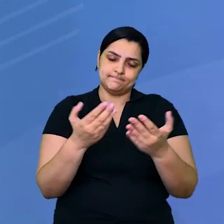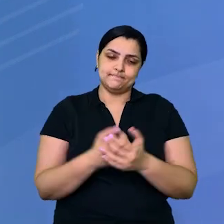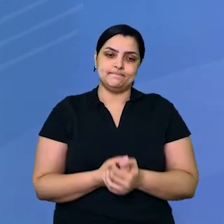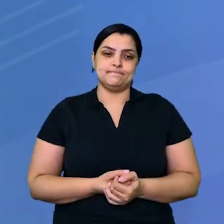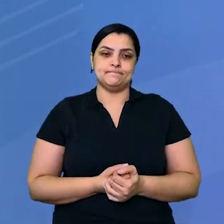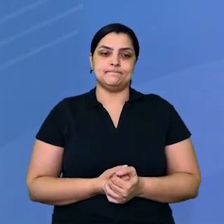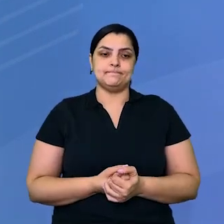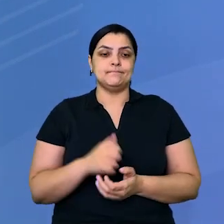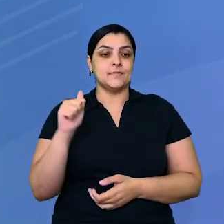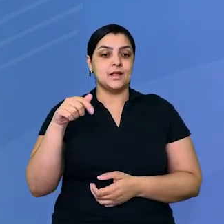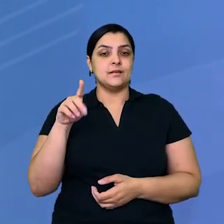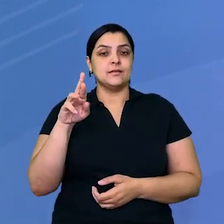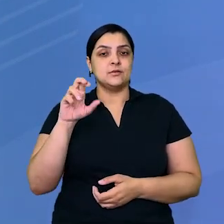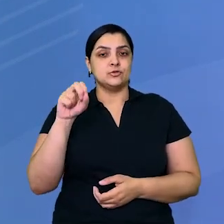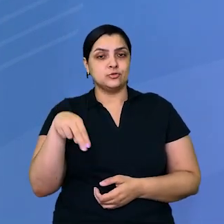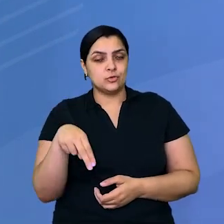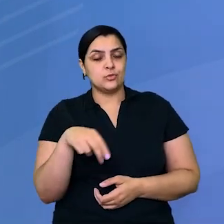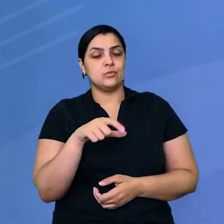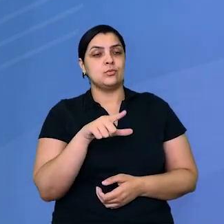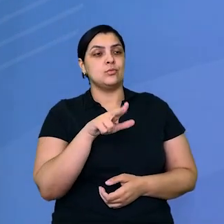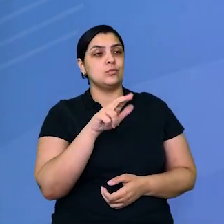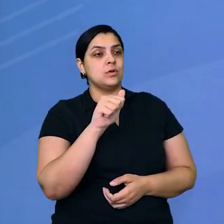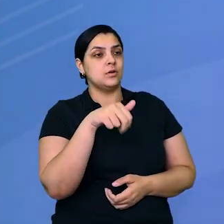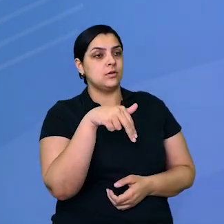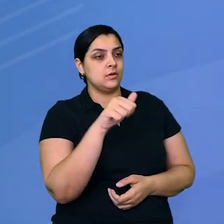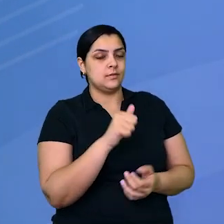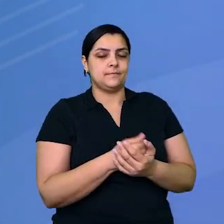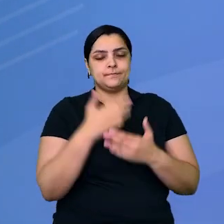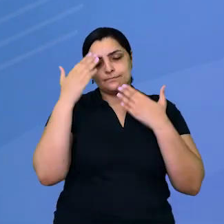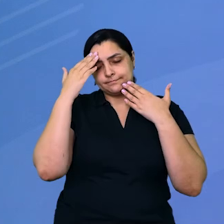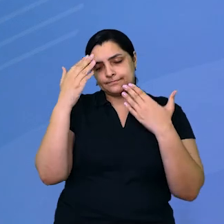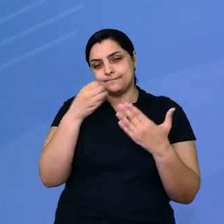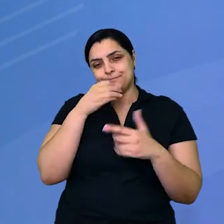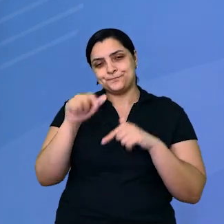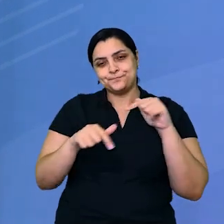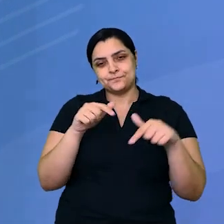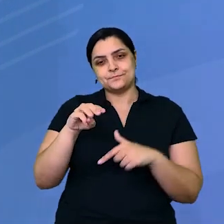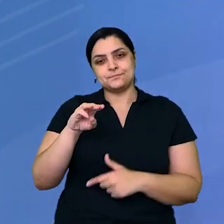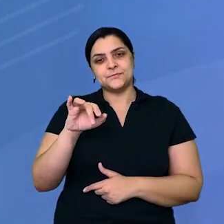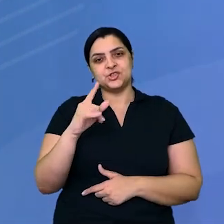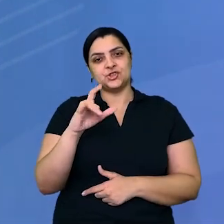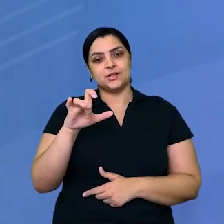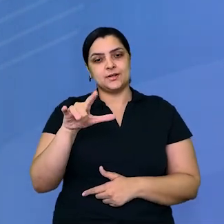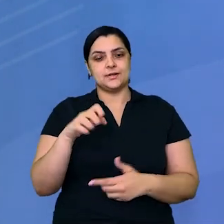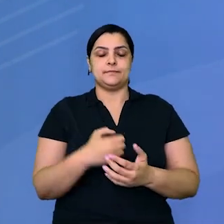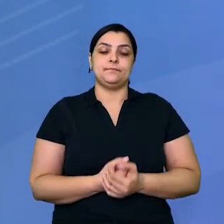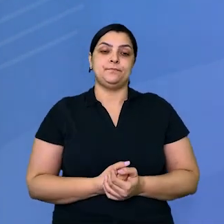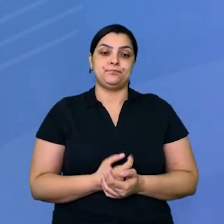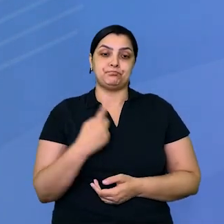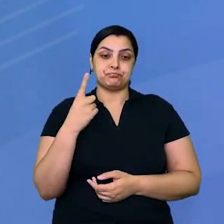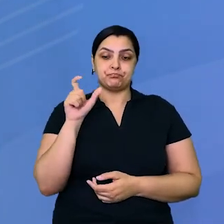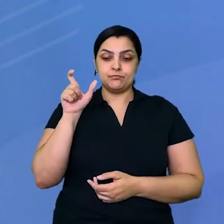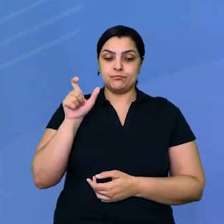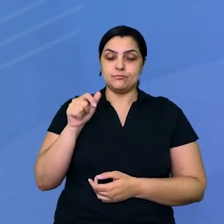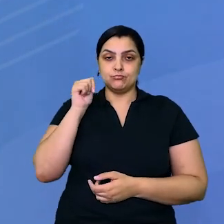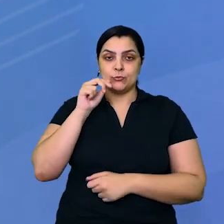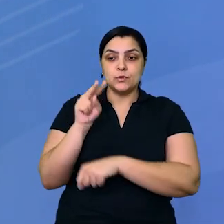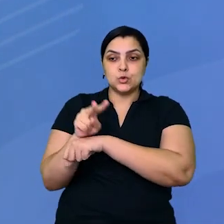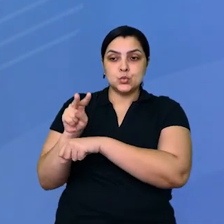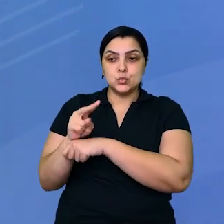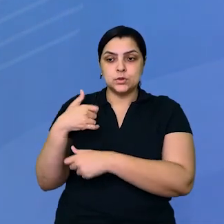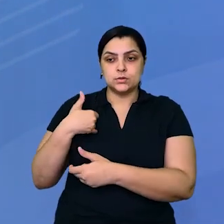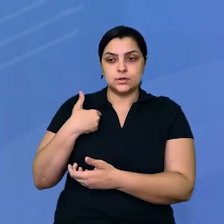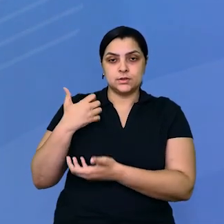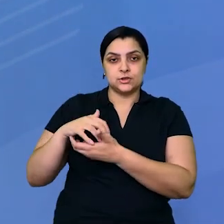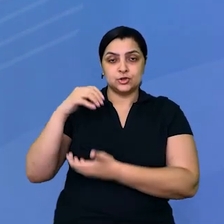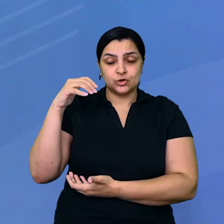no estúdio. Anderson, Luana. Obrigado, Michele. Bom trabalho para você. Uma cuidadora do Espírito Santo não